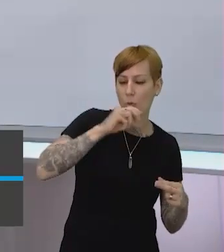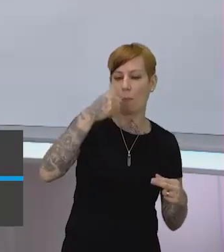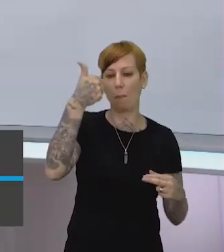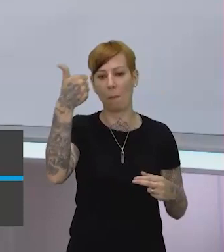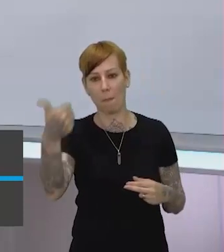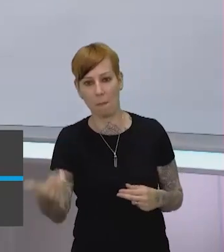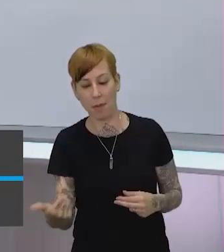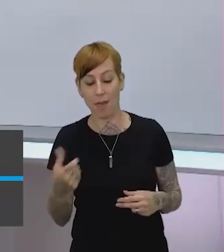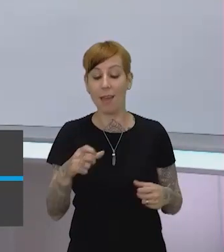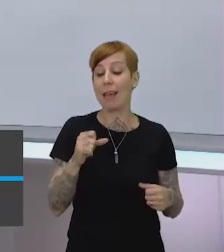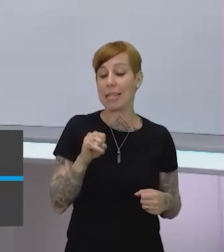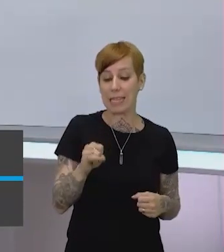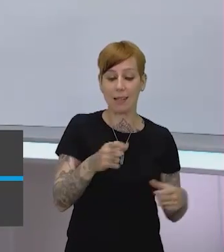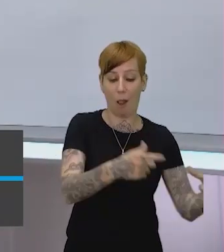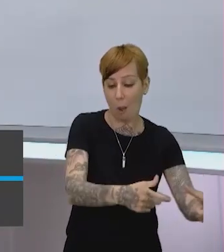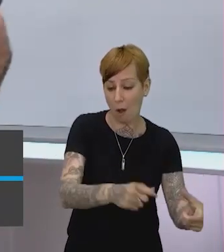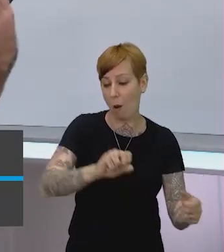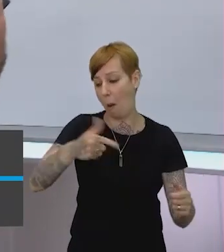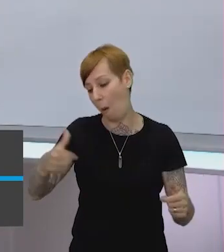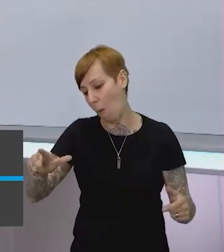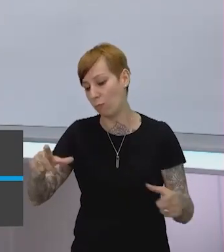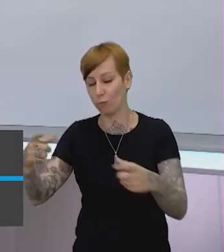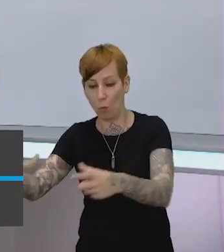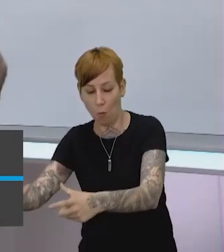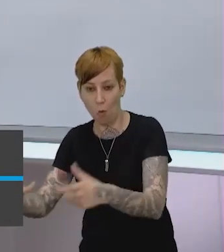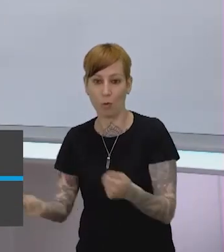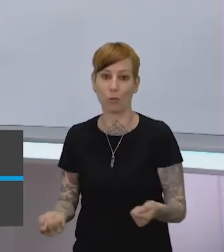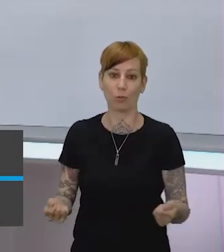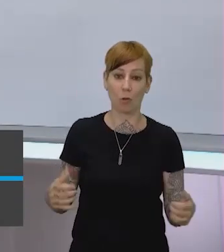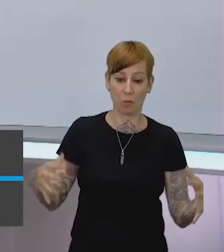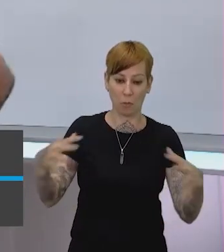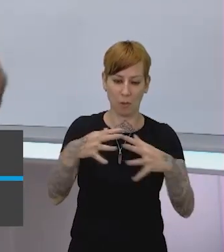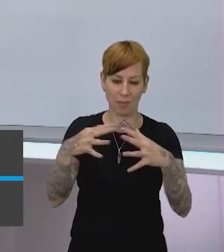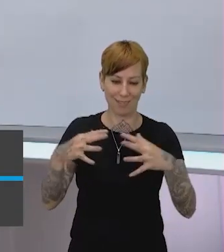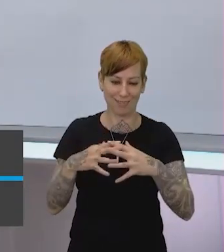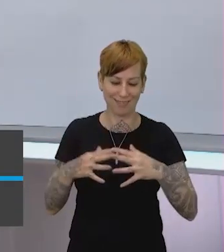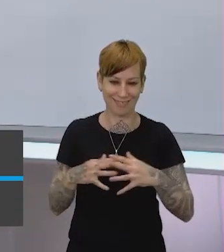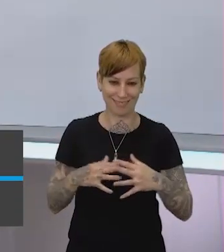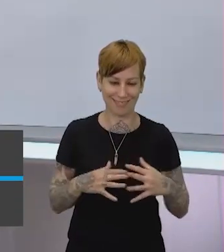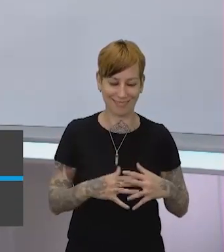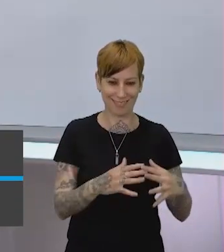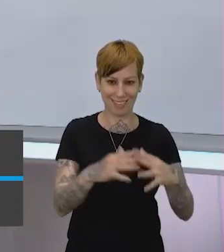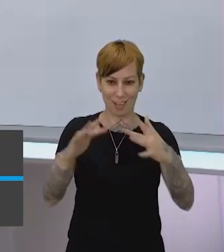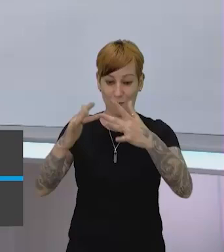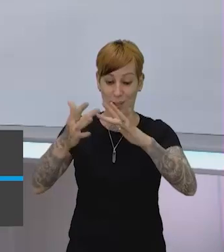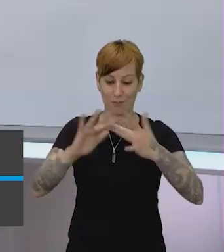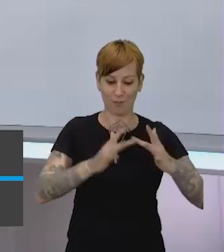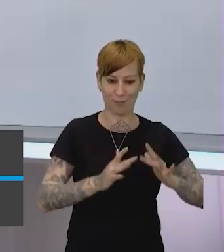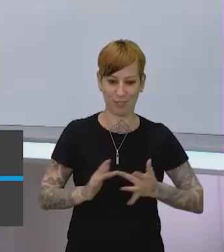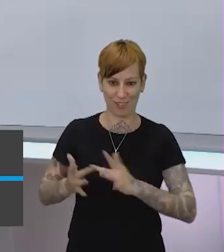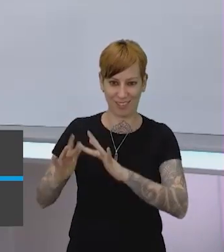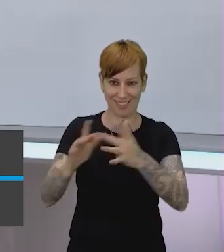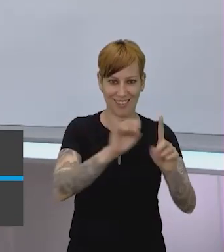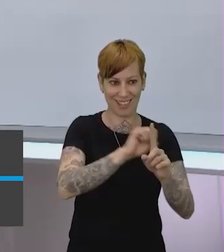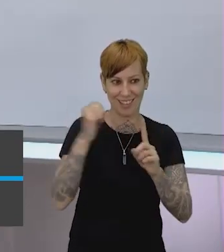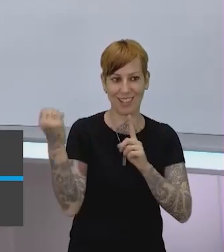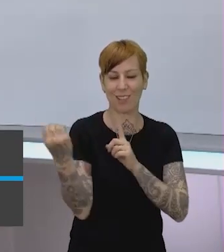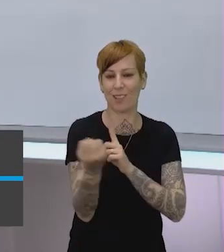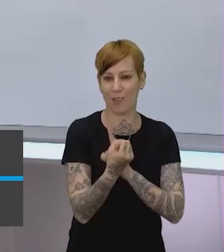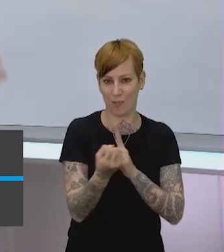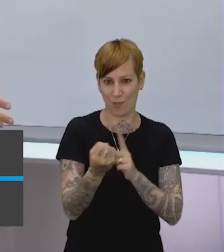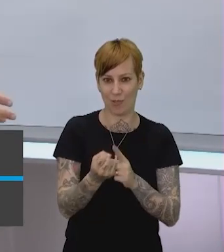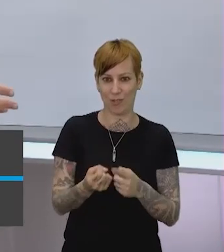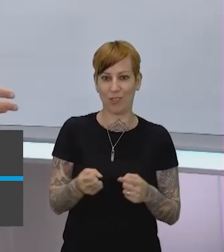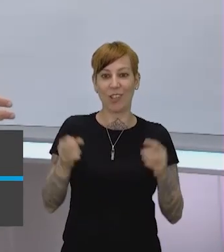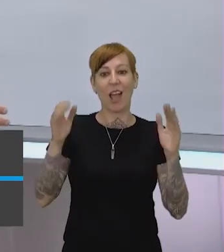paisagem, se ela está em outra paisagem. E aquilo constitui o tecido, né? A teia da vida social. Falei bastante, agora eu